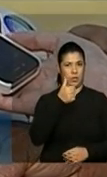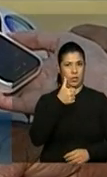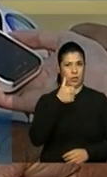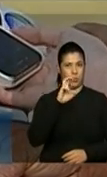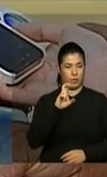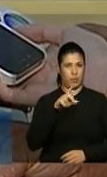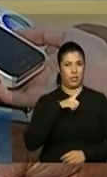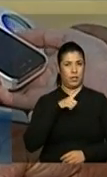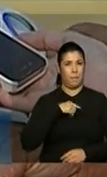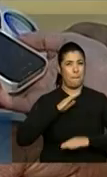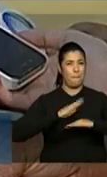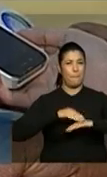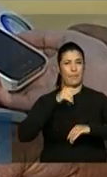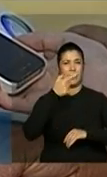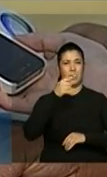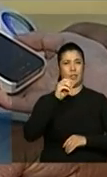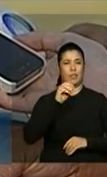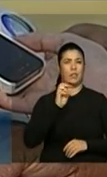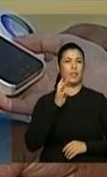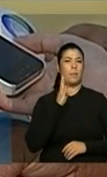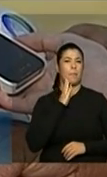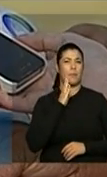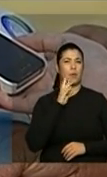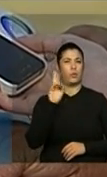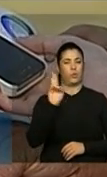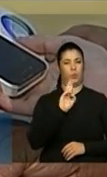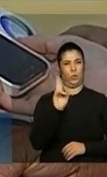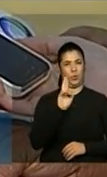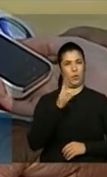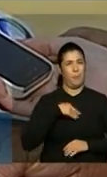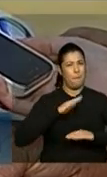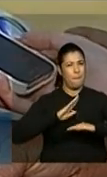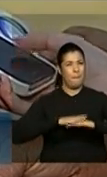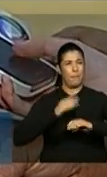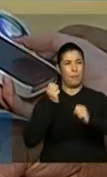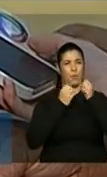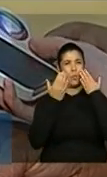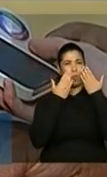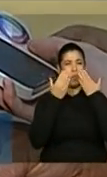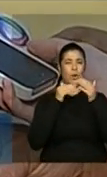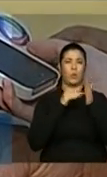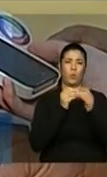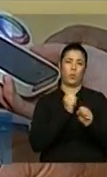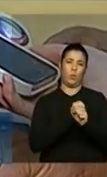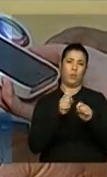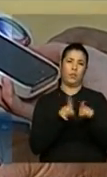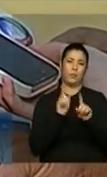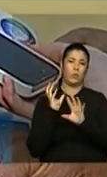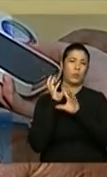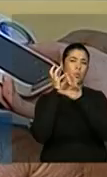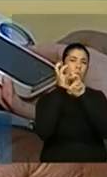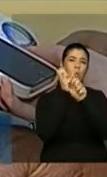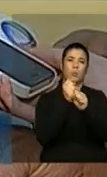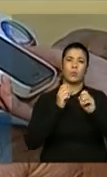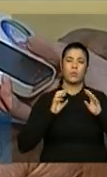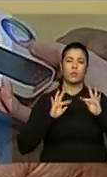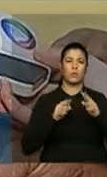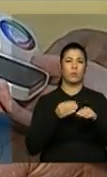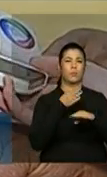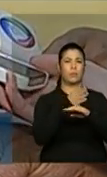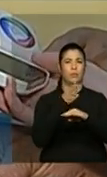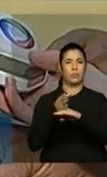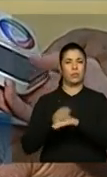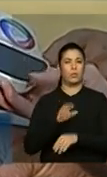70 bilhões de reais, foram 66 bilhões de reais o ano passado. Se a gente atualizar e somar tudo que foi gasto